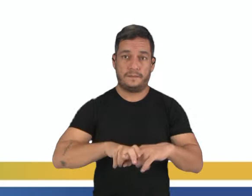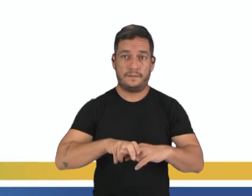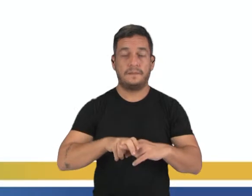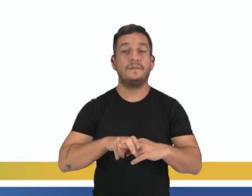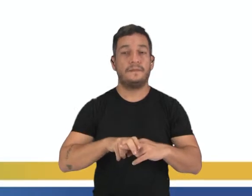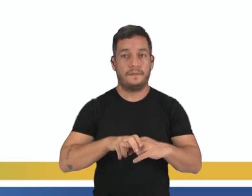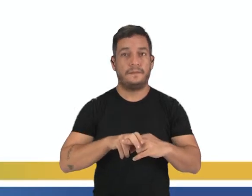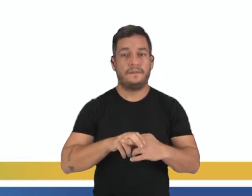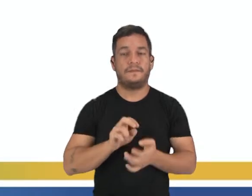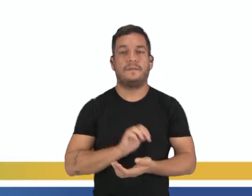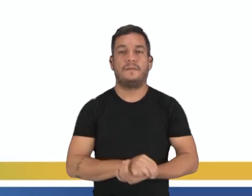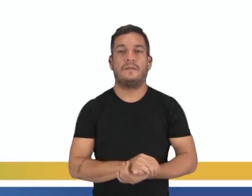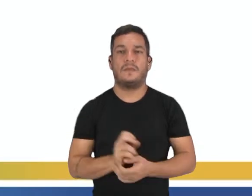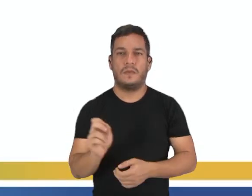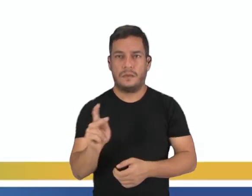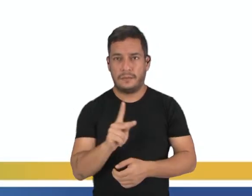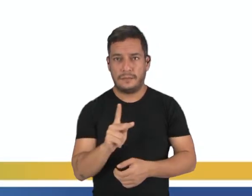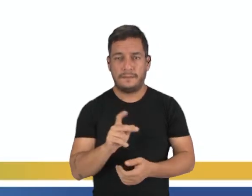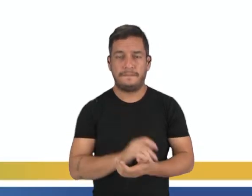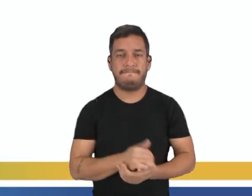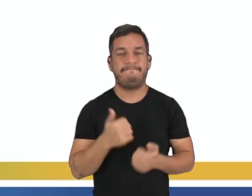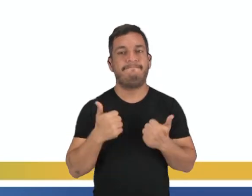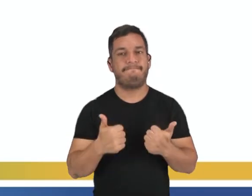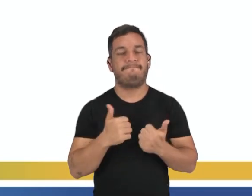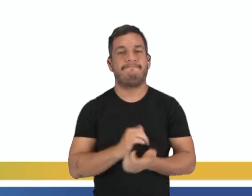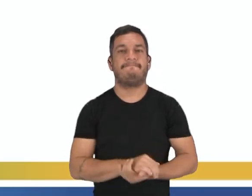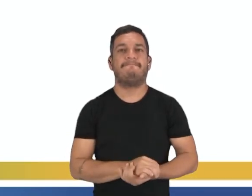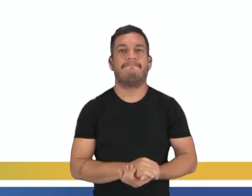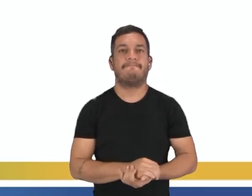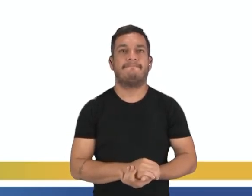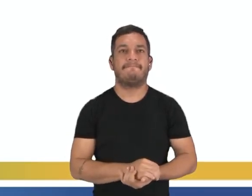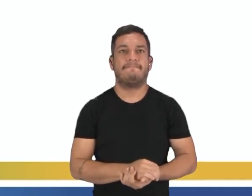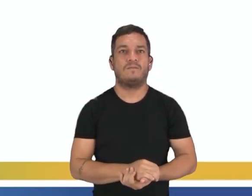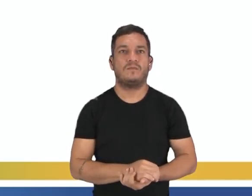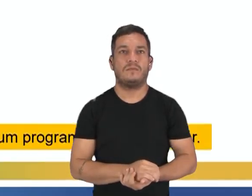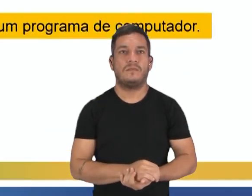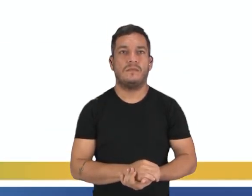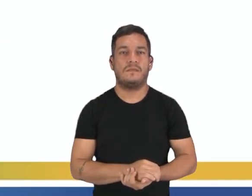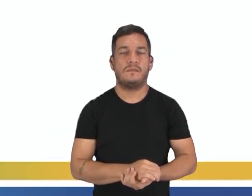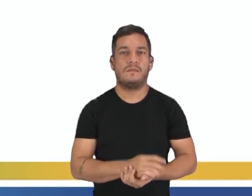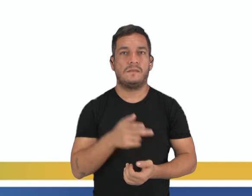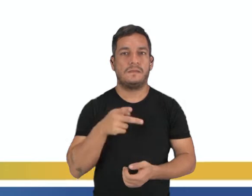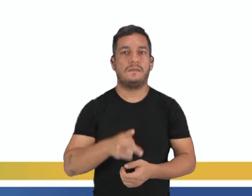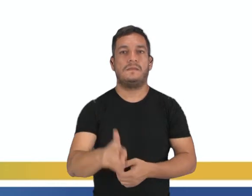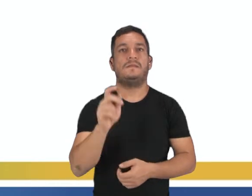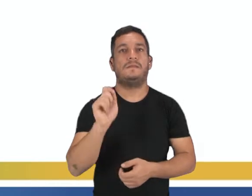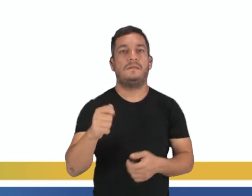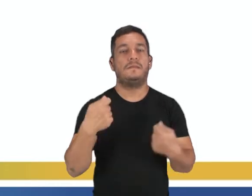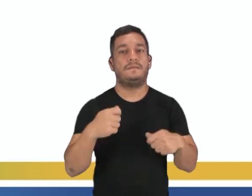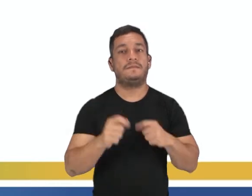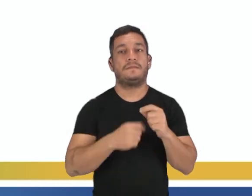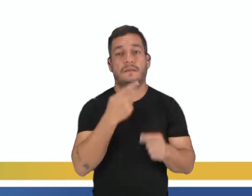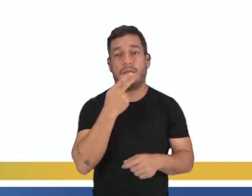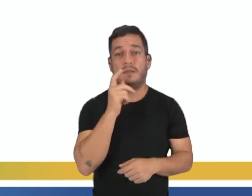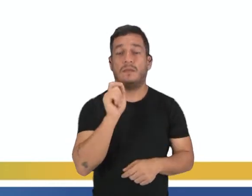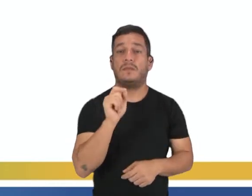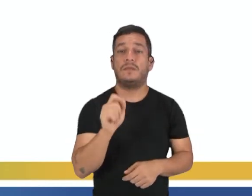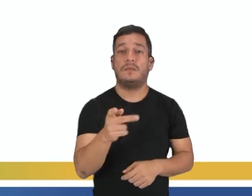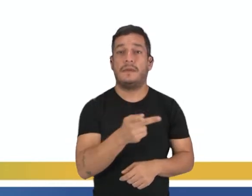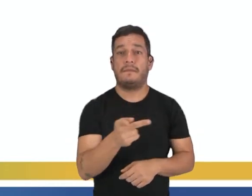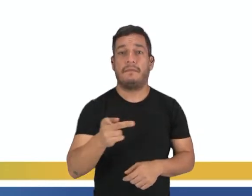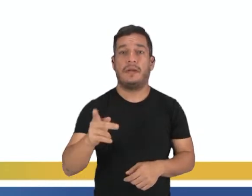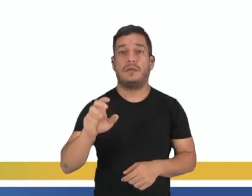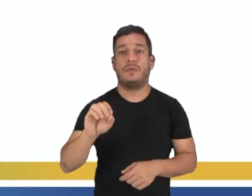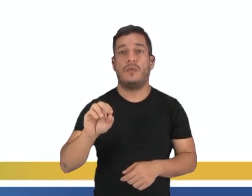cadeiras desocupadas, ok? Muito bem. Para a gente continuar, pessoal, a gente vai falar um pouquinho sobre